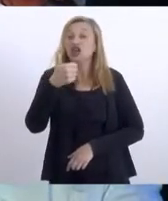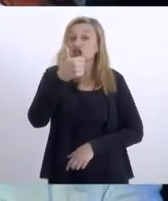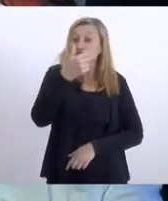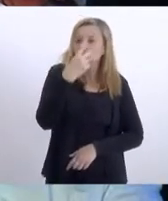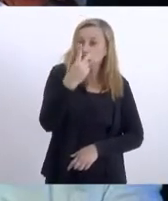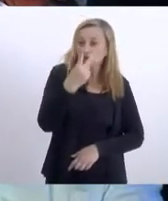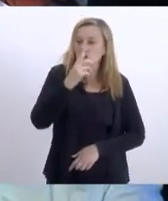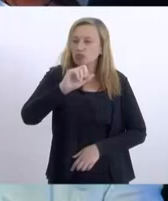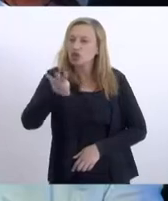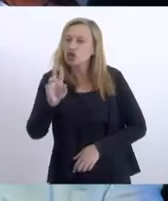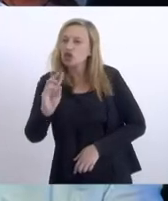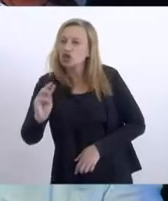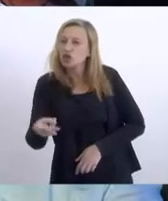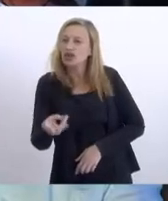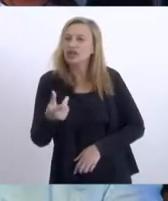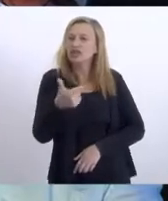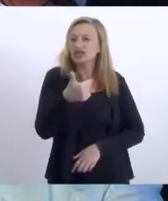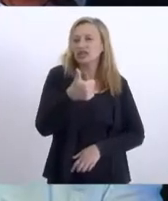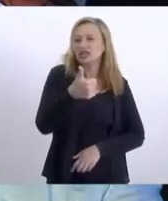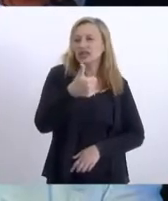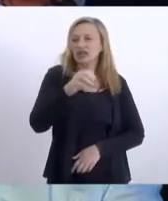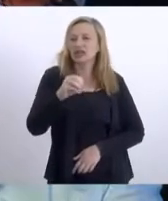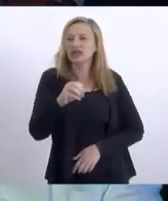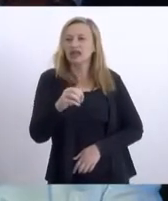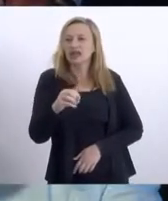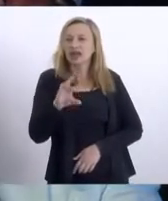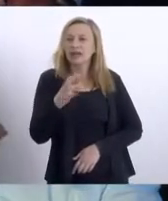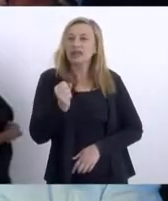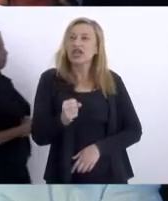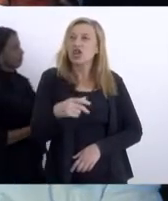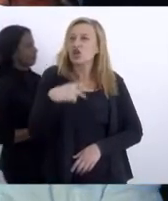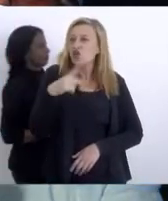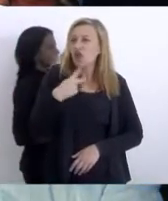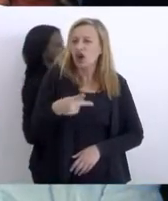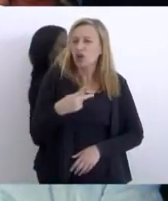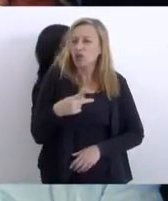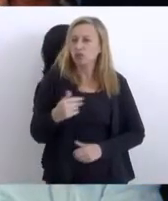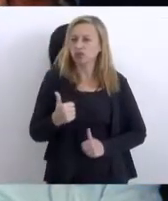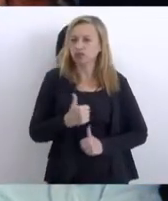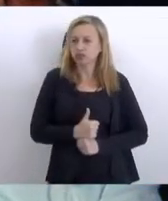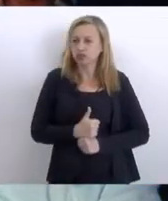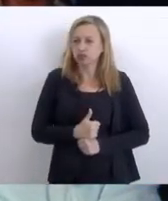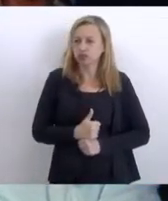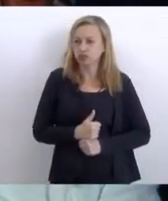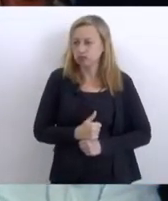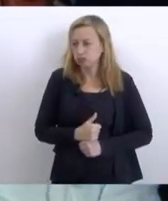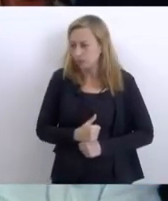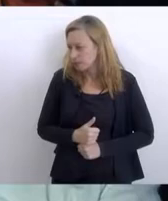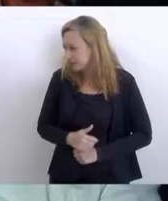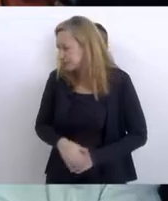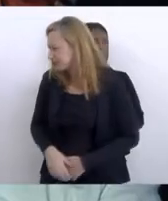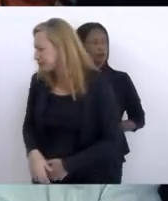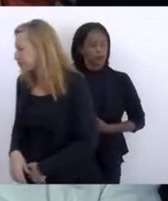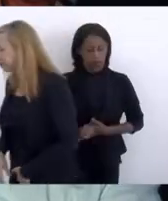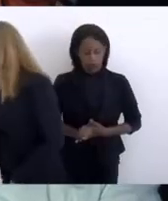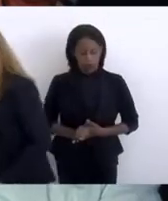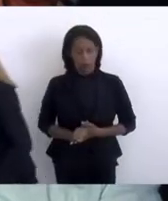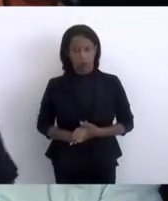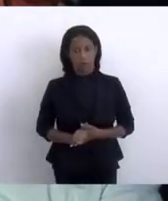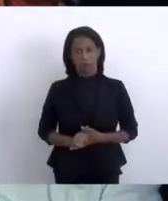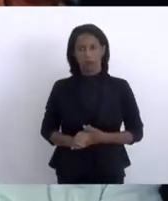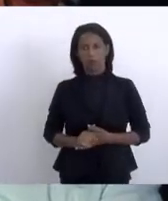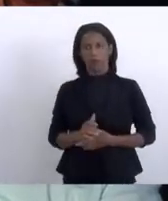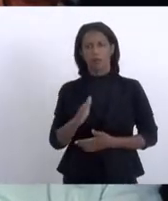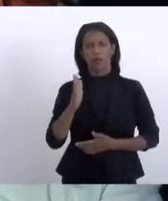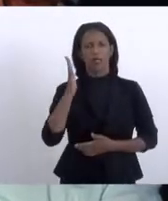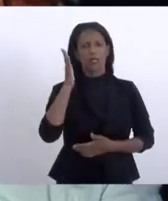2 milhões e 500 mil cabeças. Eu diria que está absolutamente estável nos últimos 10, 15 anos. O senhor